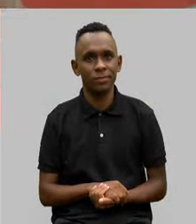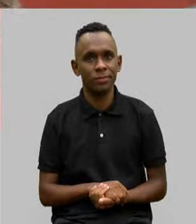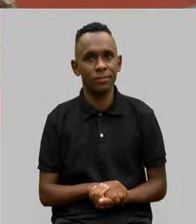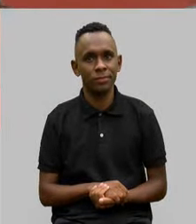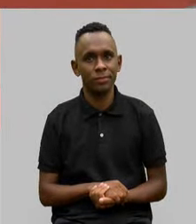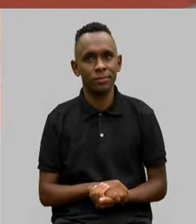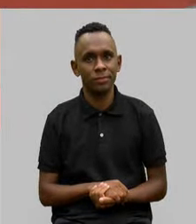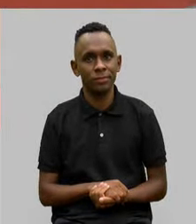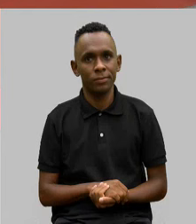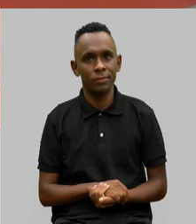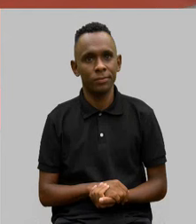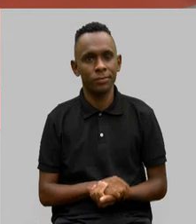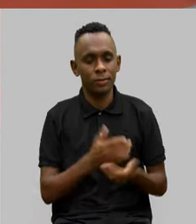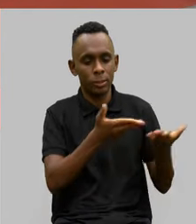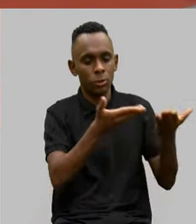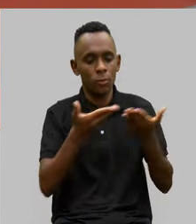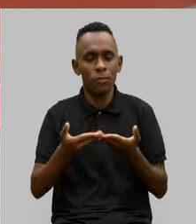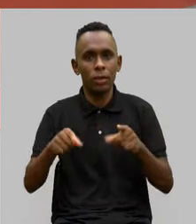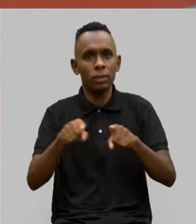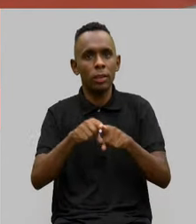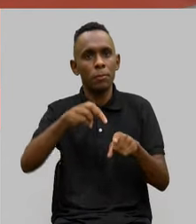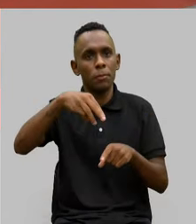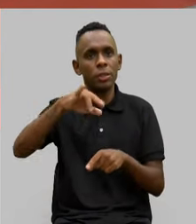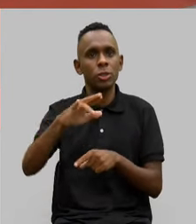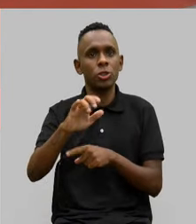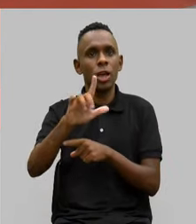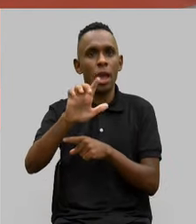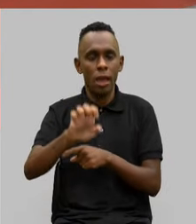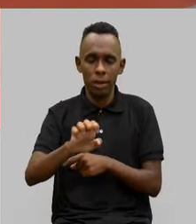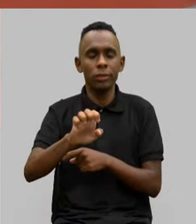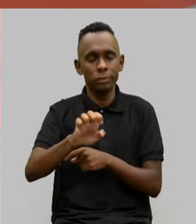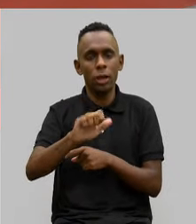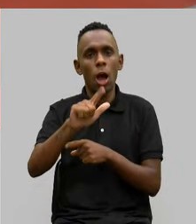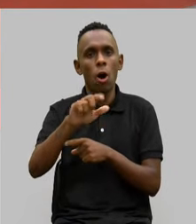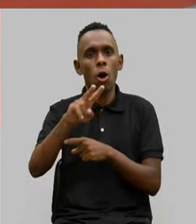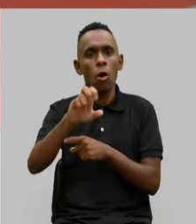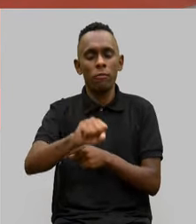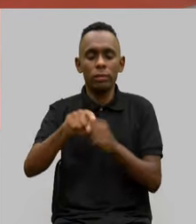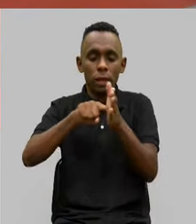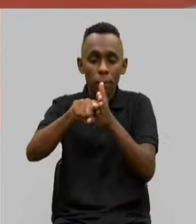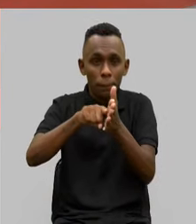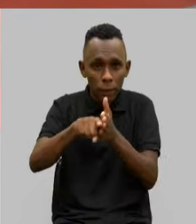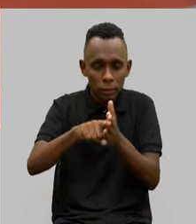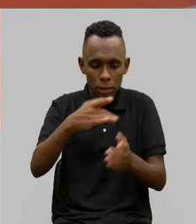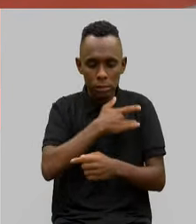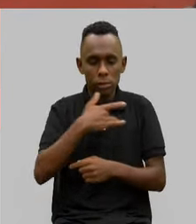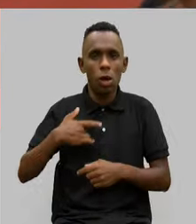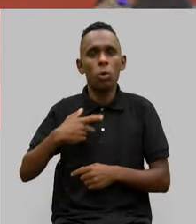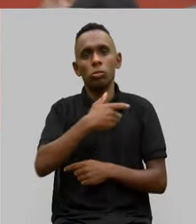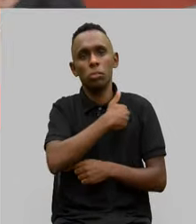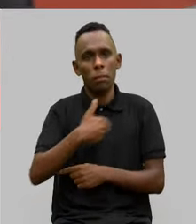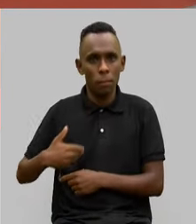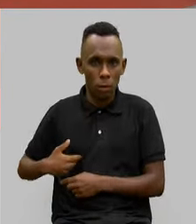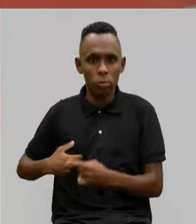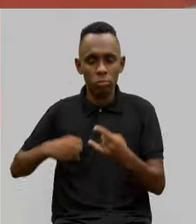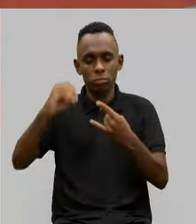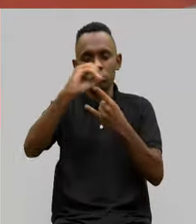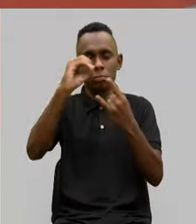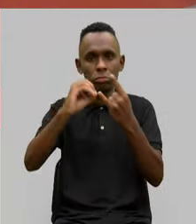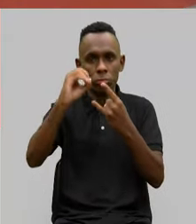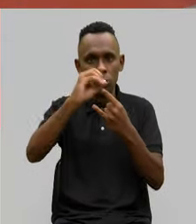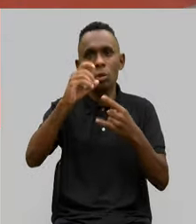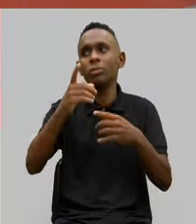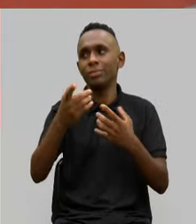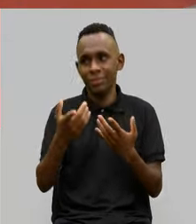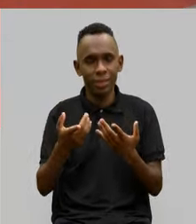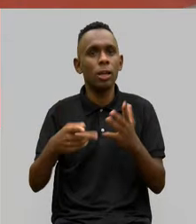palmas convidamos Michele Alves Monteiro pesquisadora em saúde pública da Fiocruz Doutora em